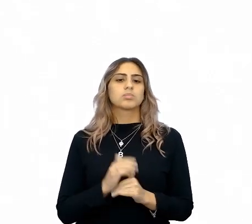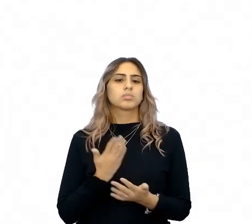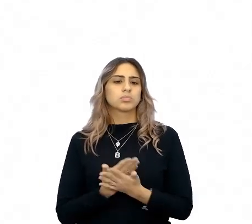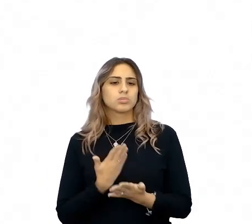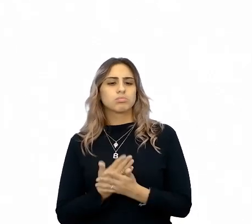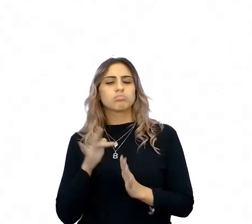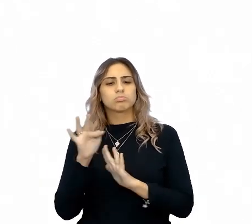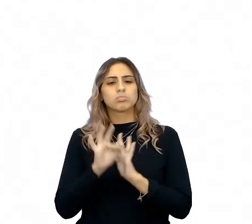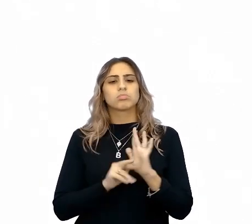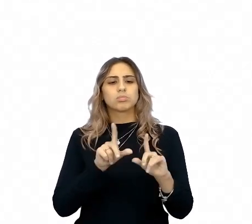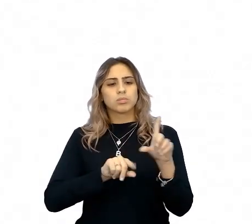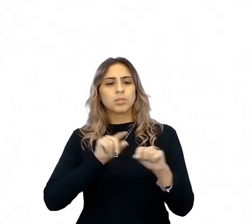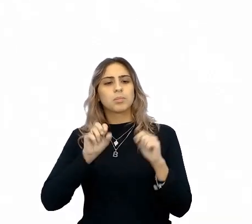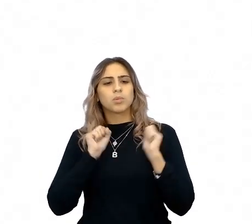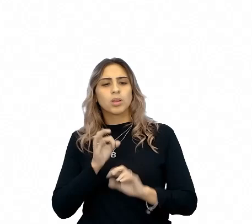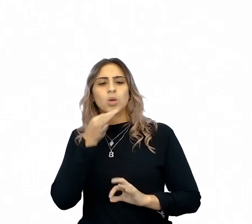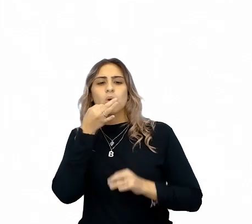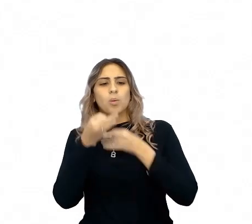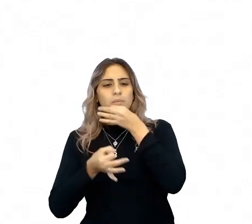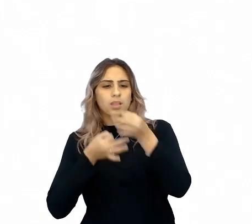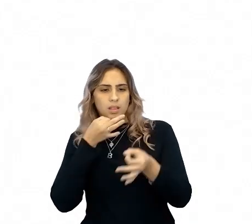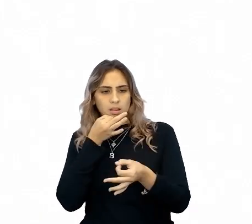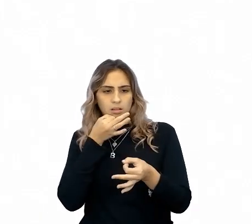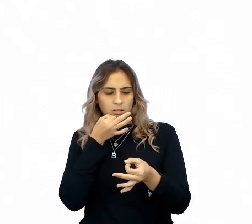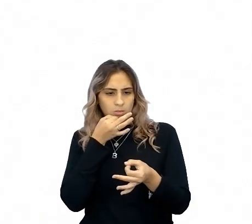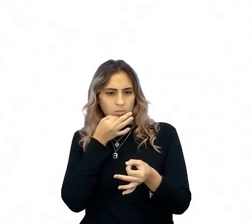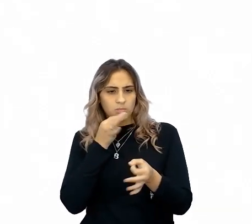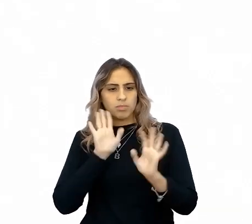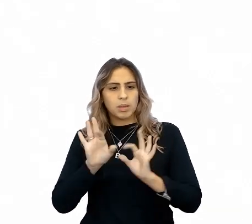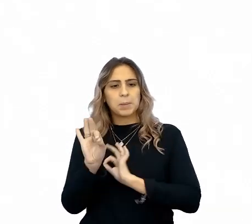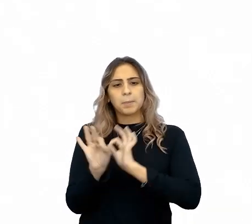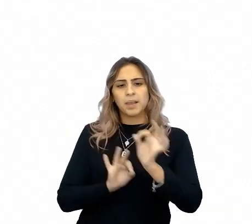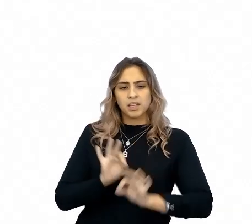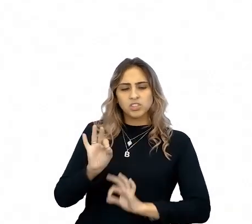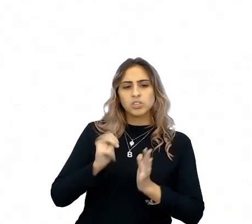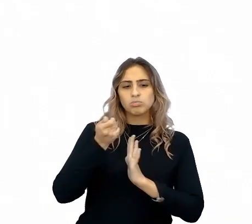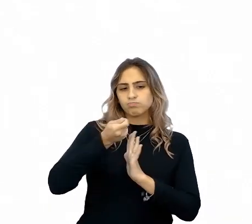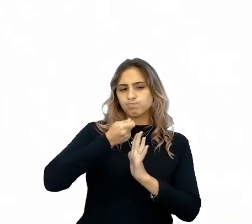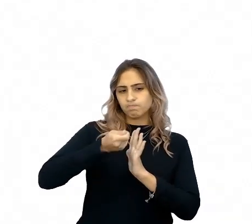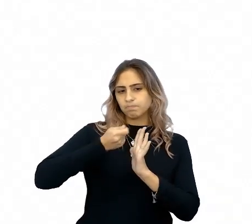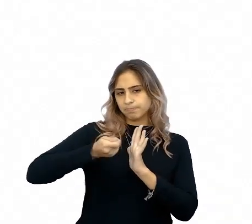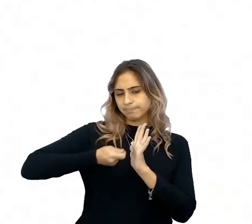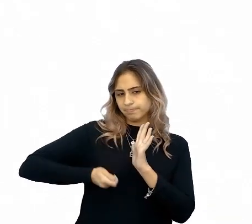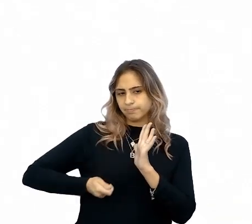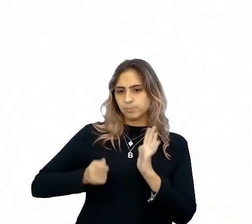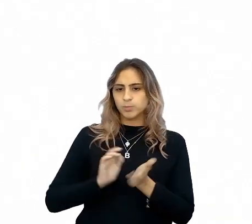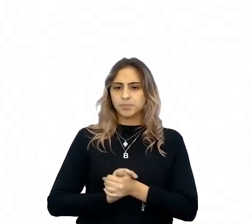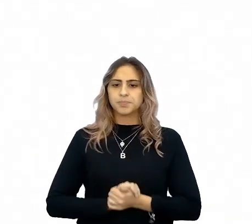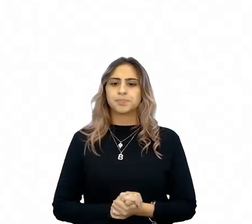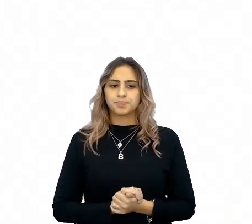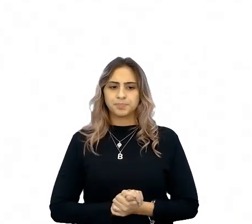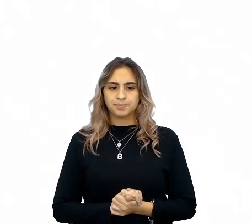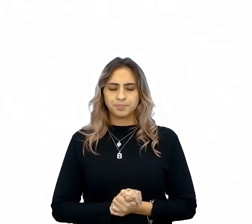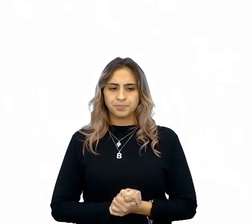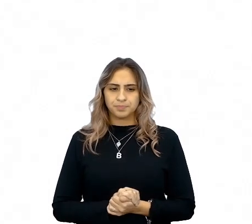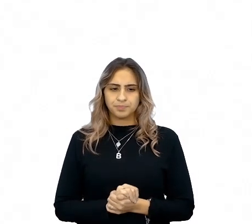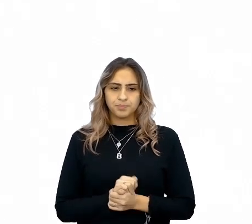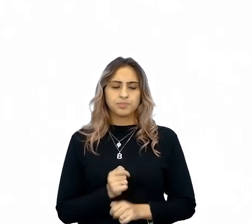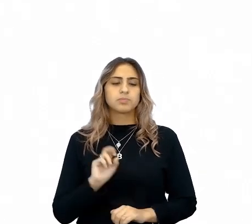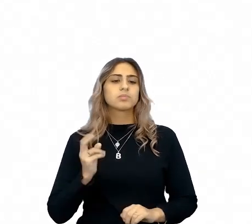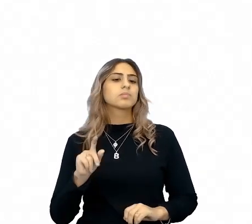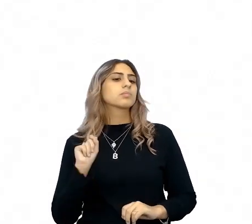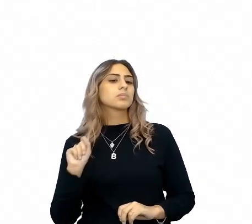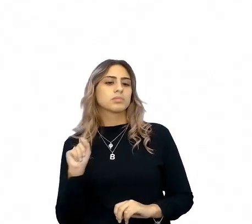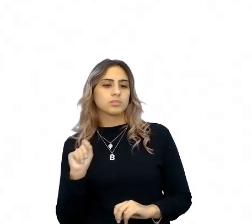escolhido para poder comentá-lo e planejando a escrita. Ou